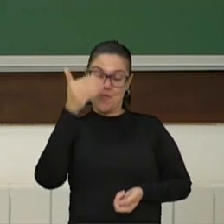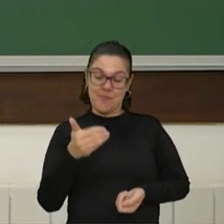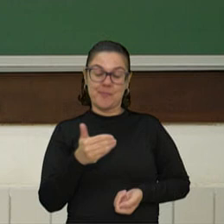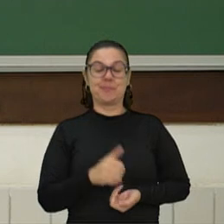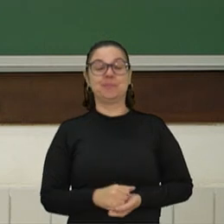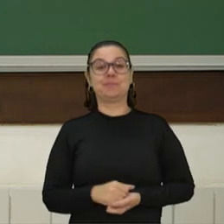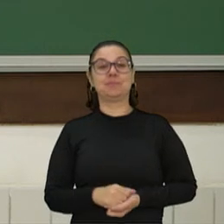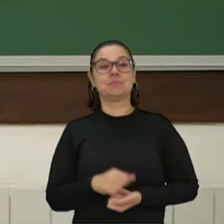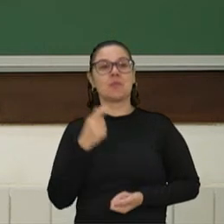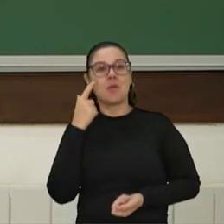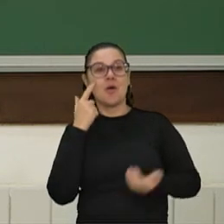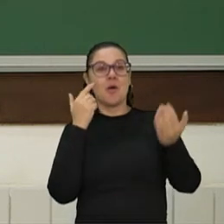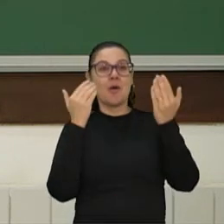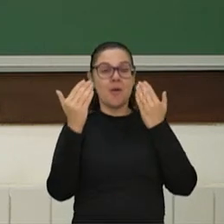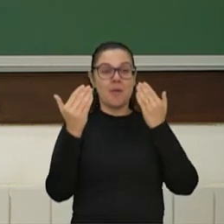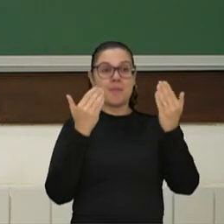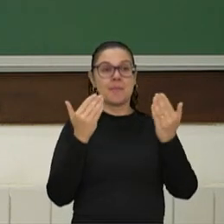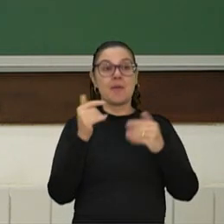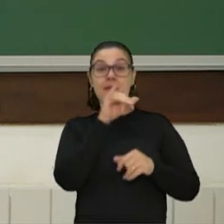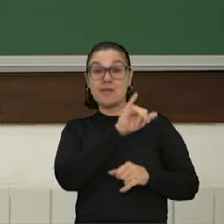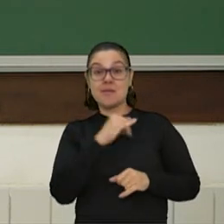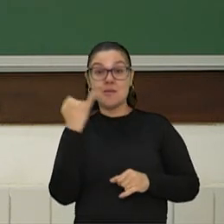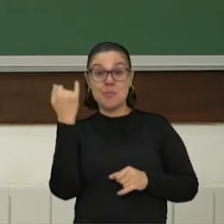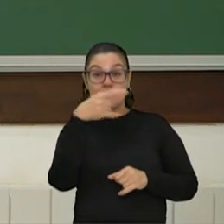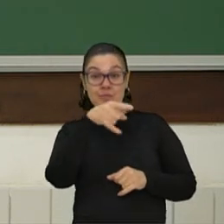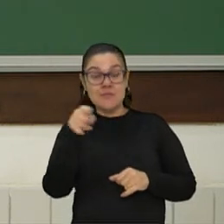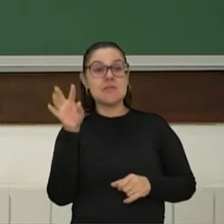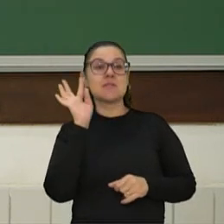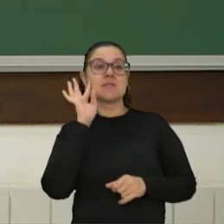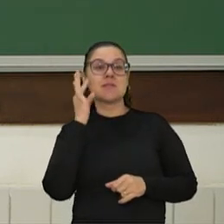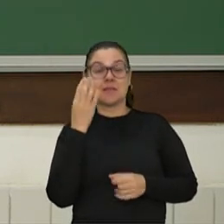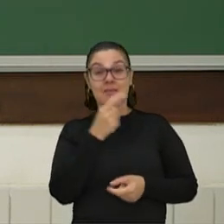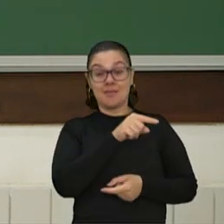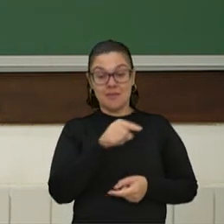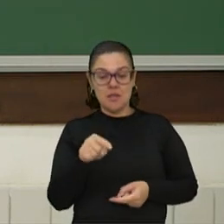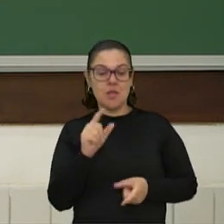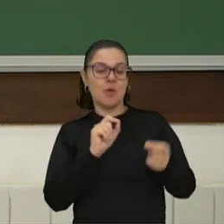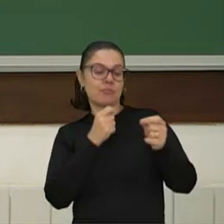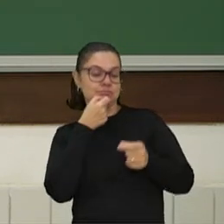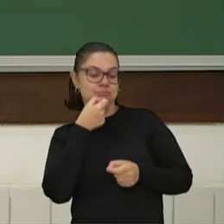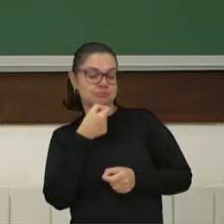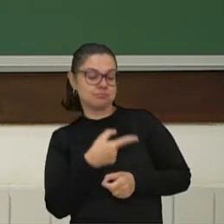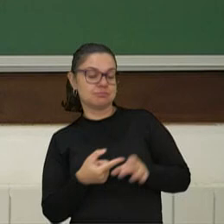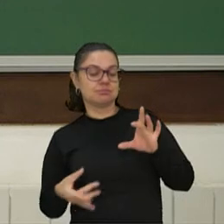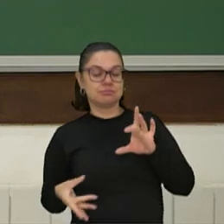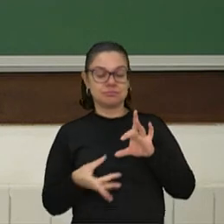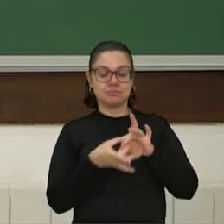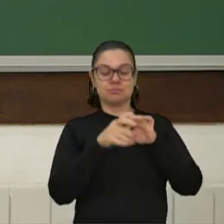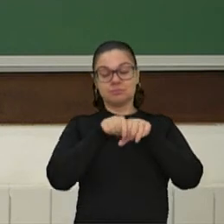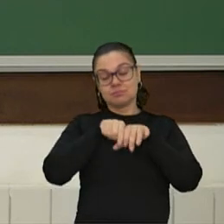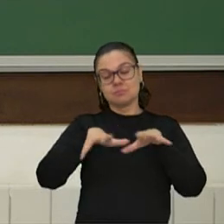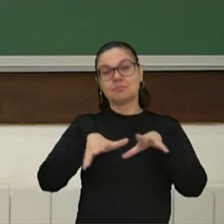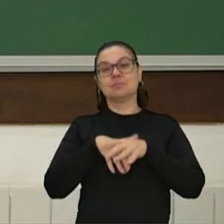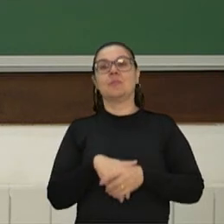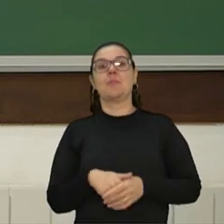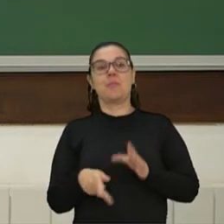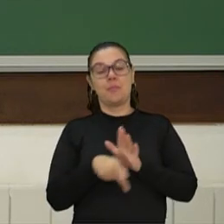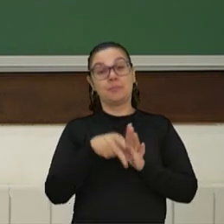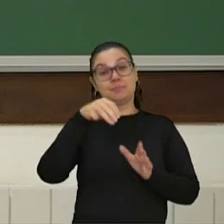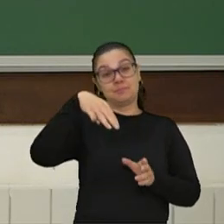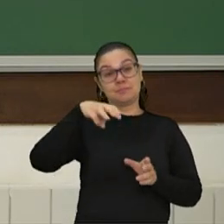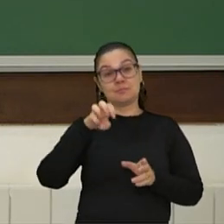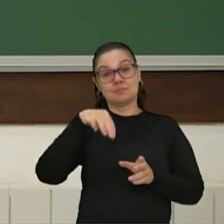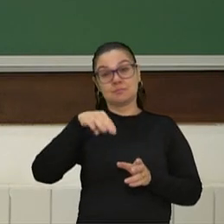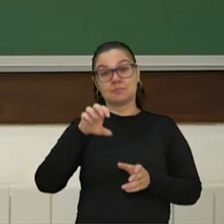King. Então vejam que essas informações são importantes para que você possa entender de uma maneira mais ampla um meme.